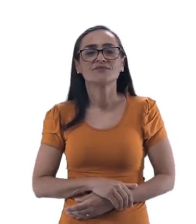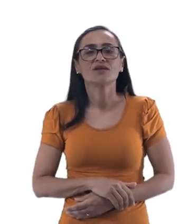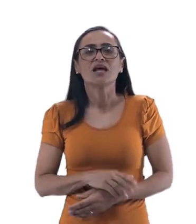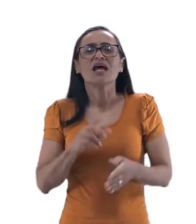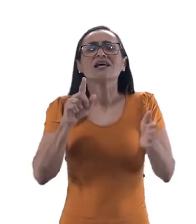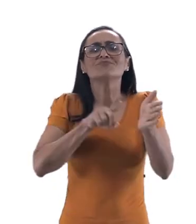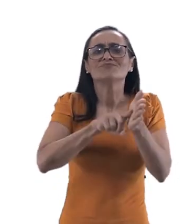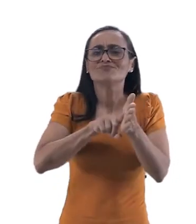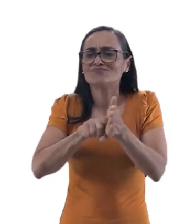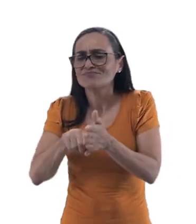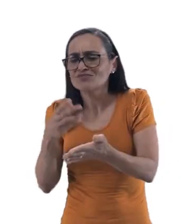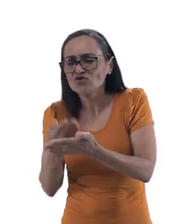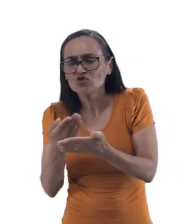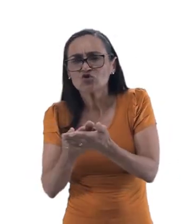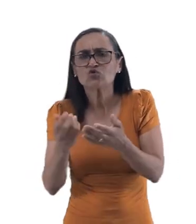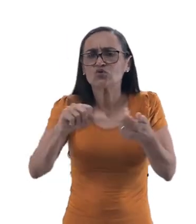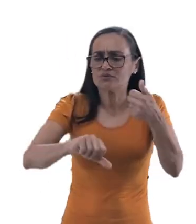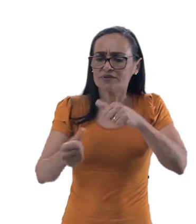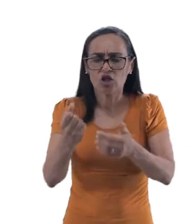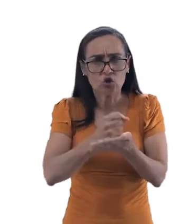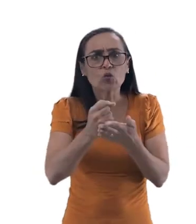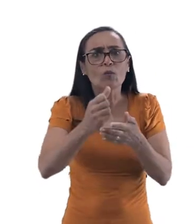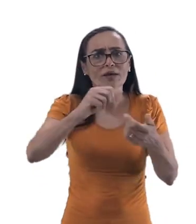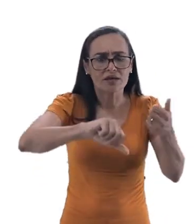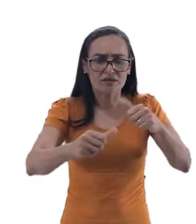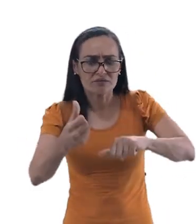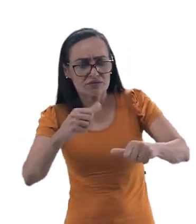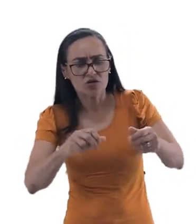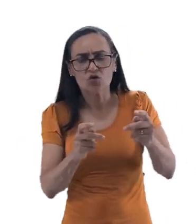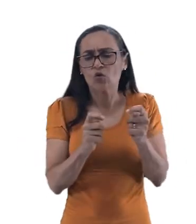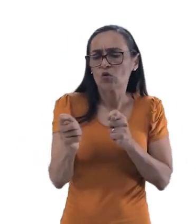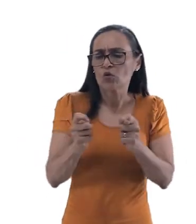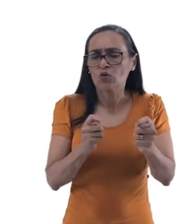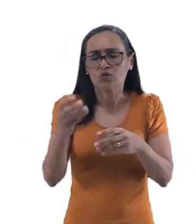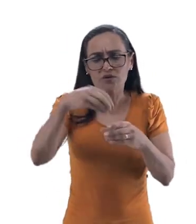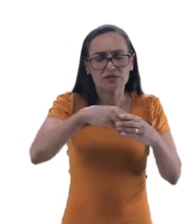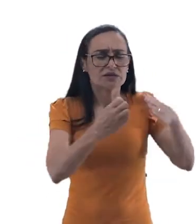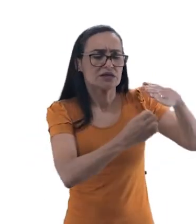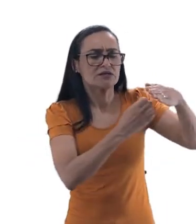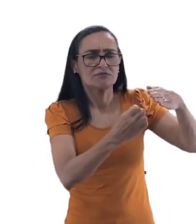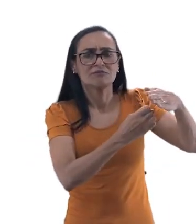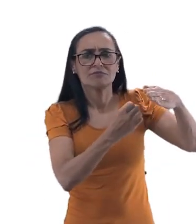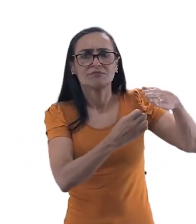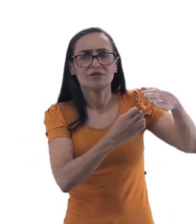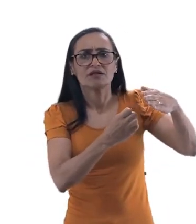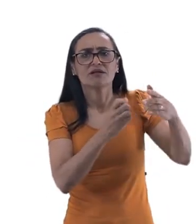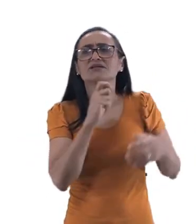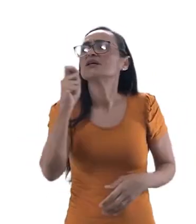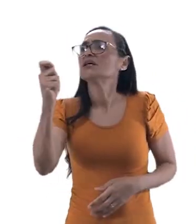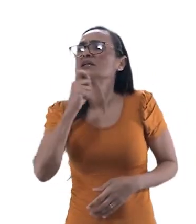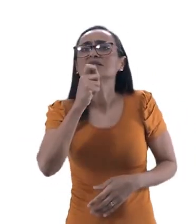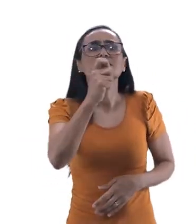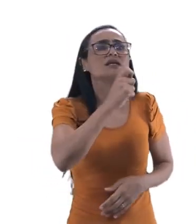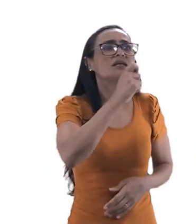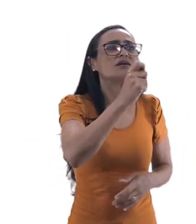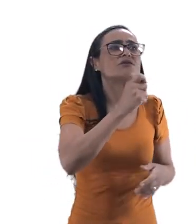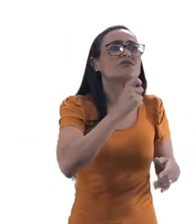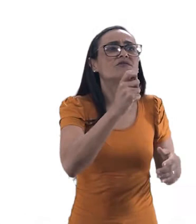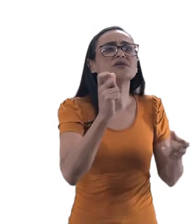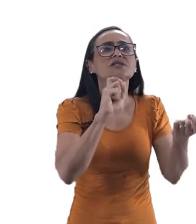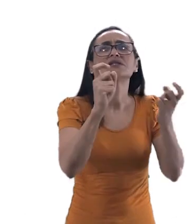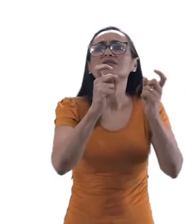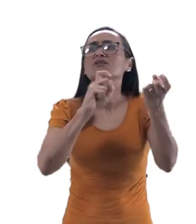Diante de todos os estudos, análise de documentação, dos controles internos da empresa, entrevistas